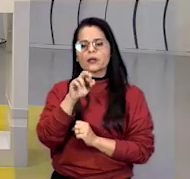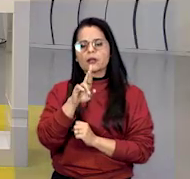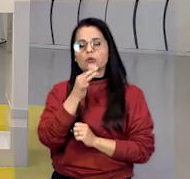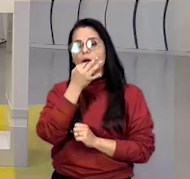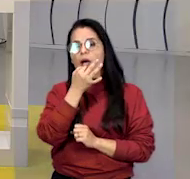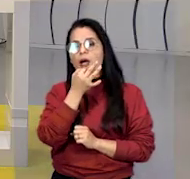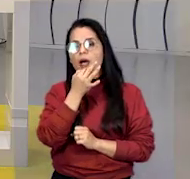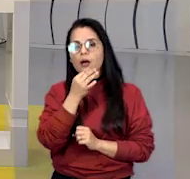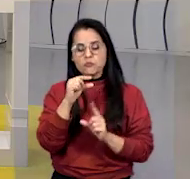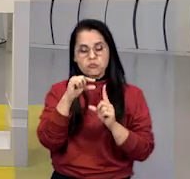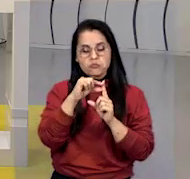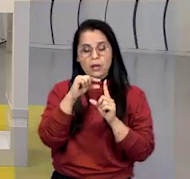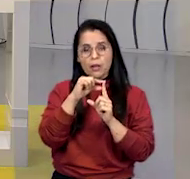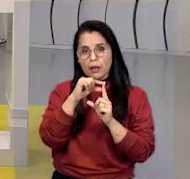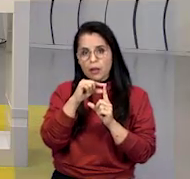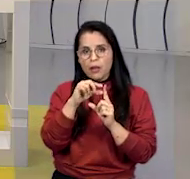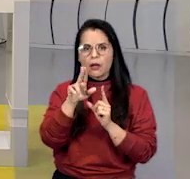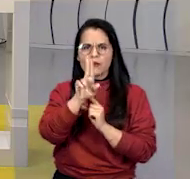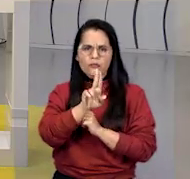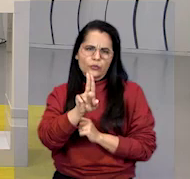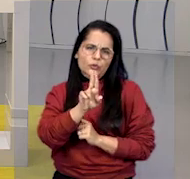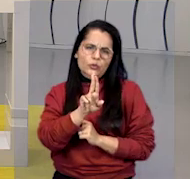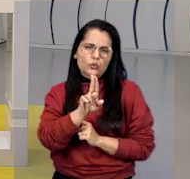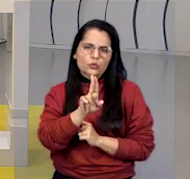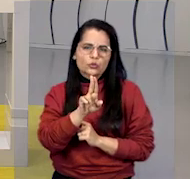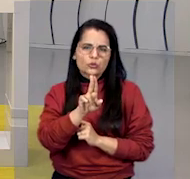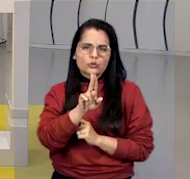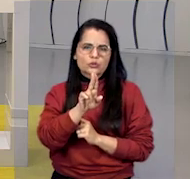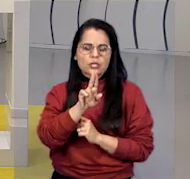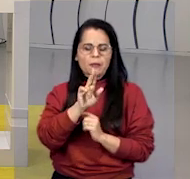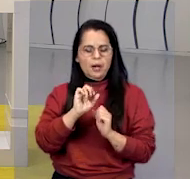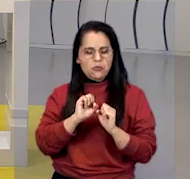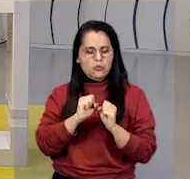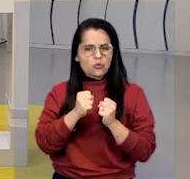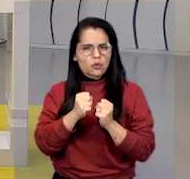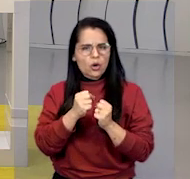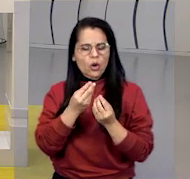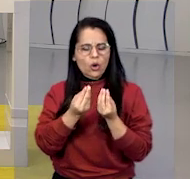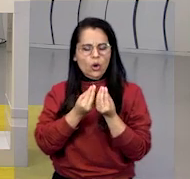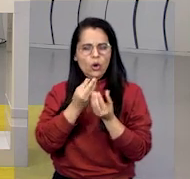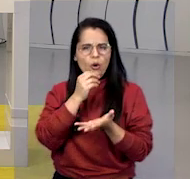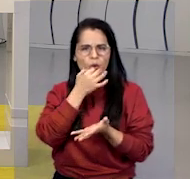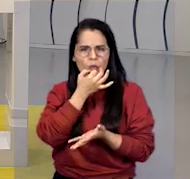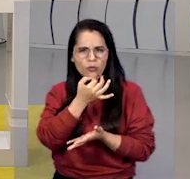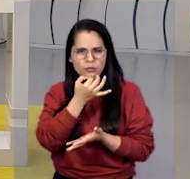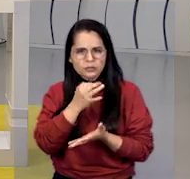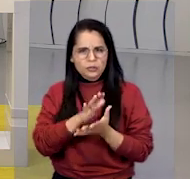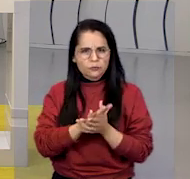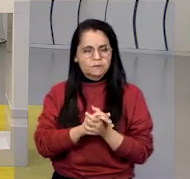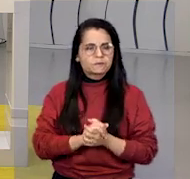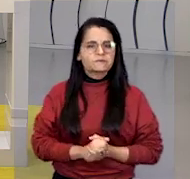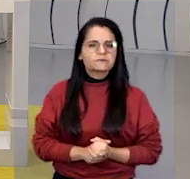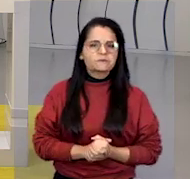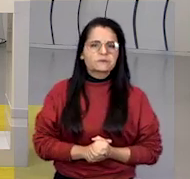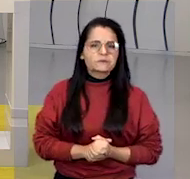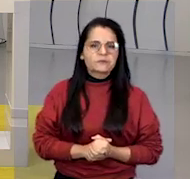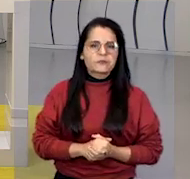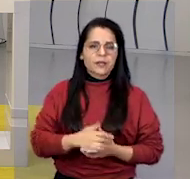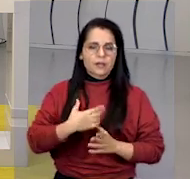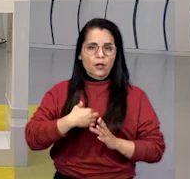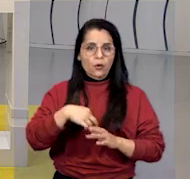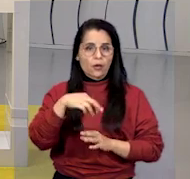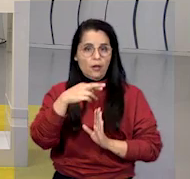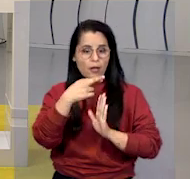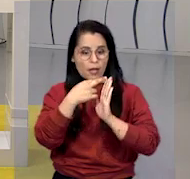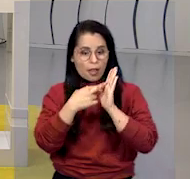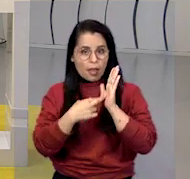argumentativo, é uma palavra, uma expressão que você usa para reforçar a argumentação, debater a opinião. Relato